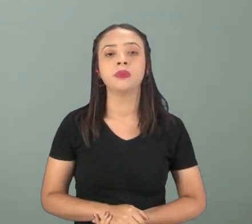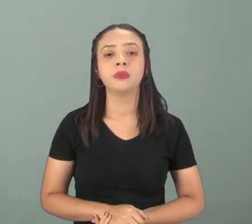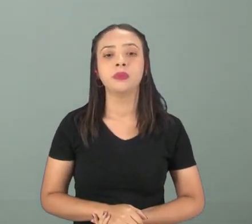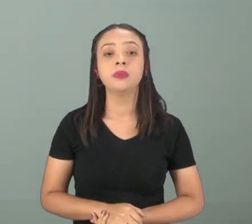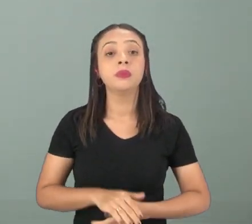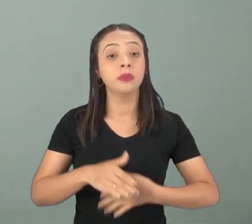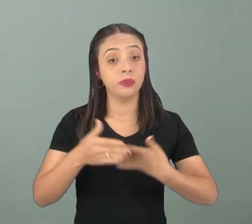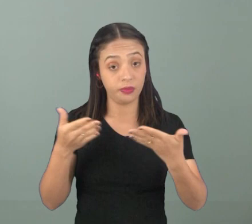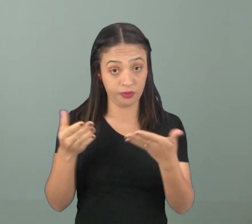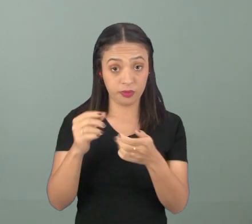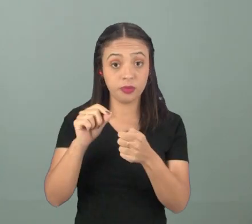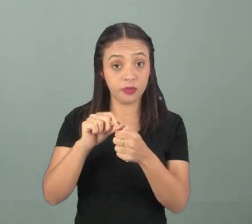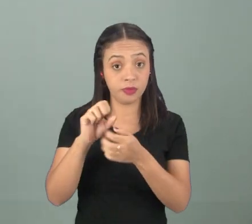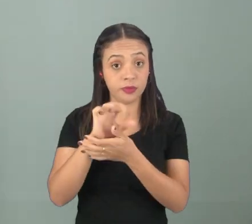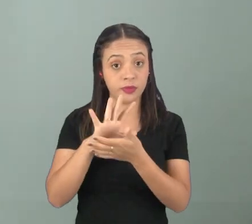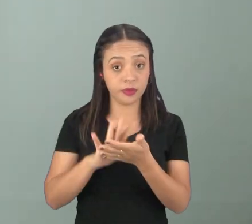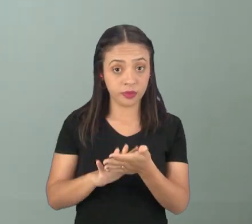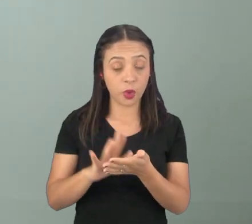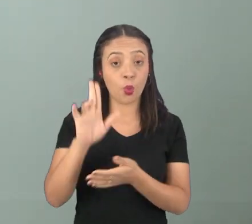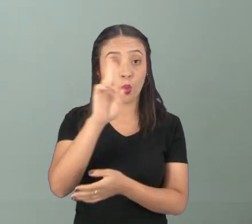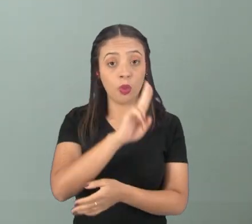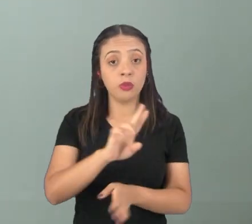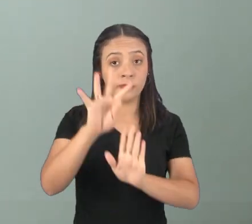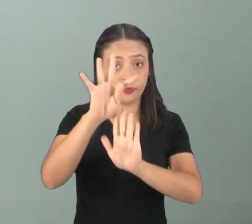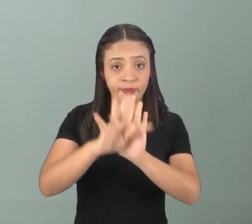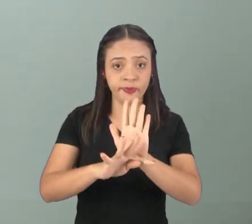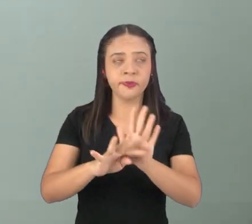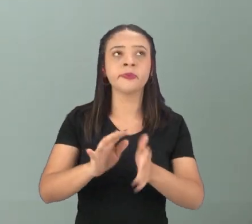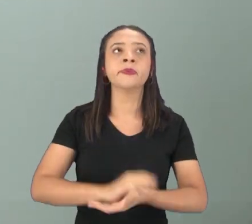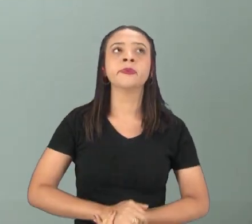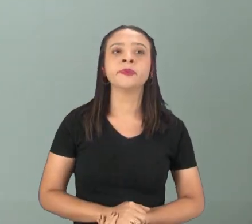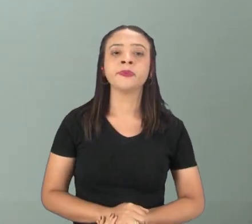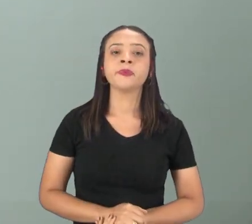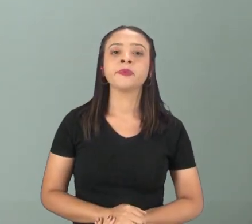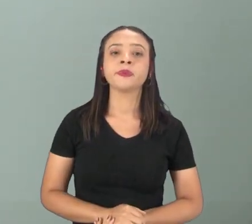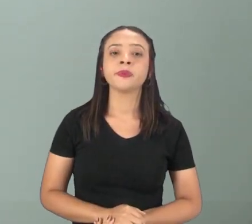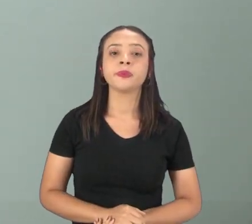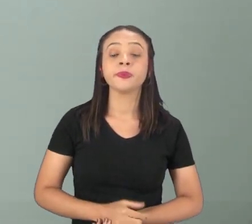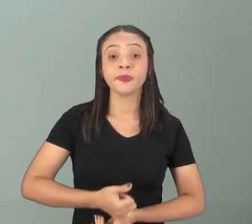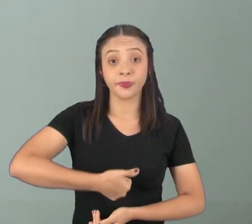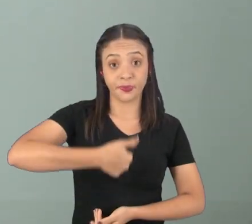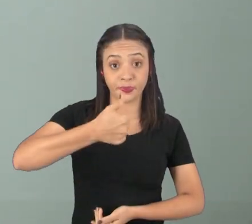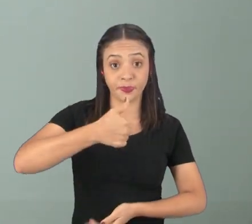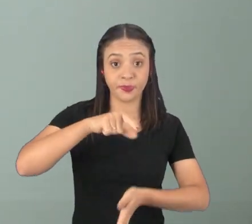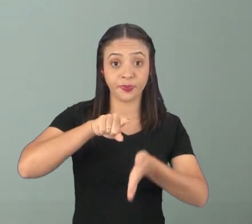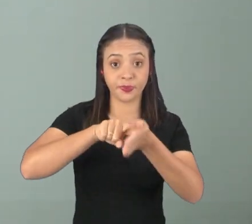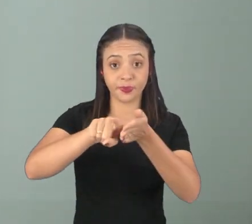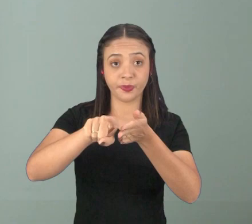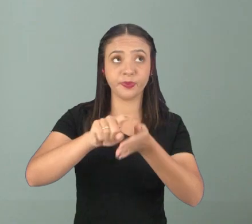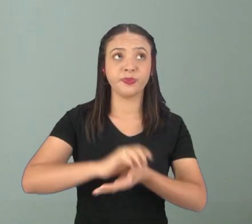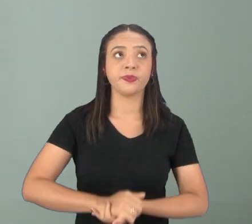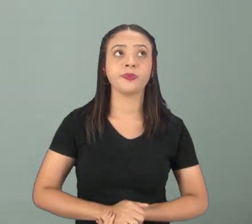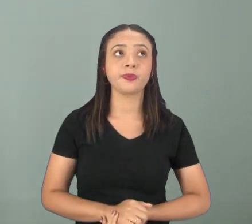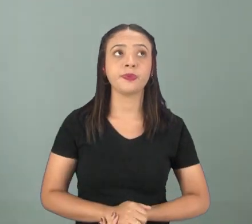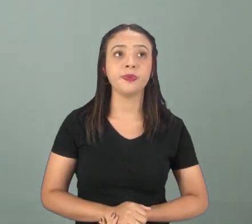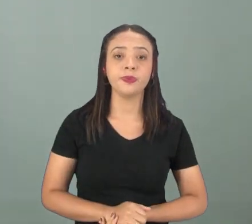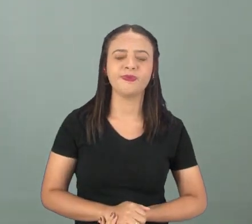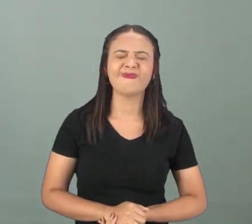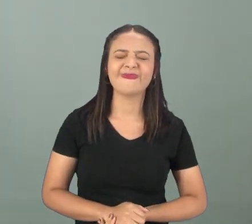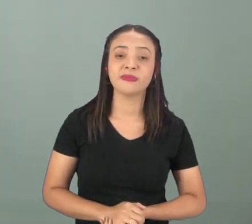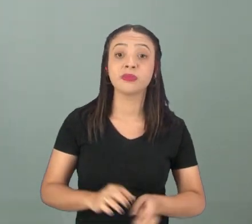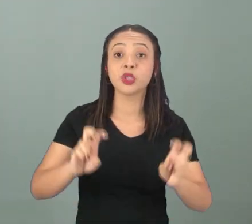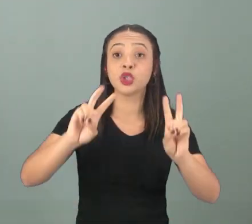vai fazer algumas questões sobre esse texto aí. Vamos lá, junto comigo, ó. Vamos lá para a primeira questão. Lembra? Qual é